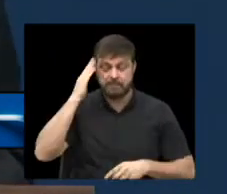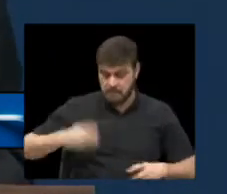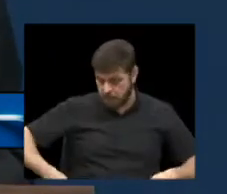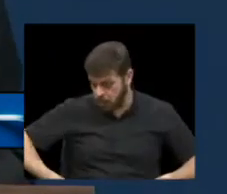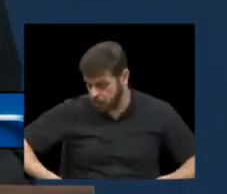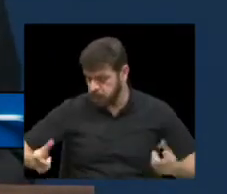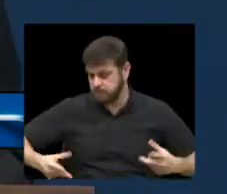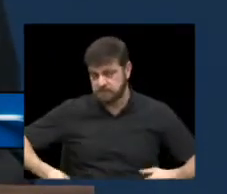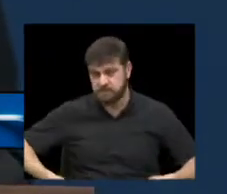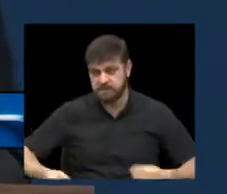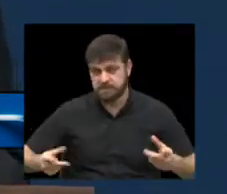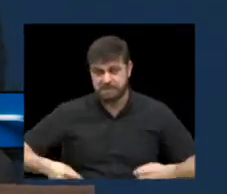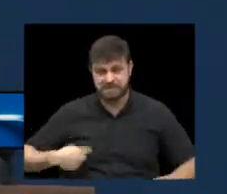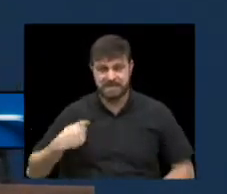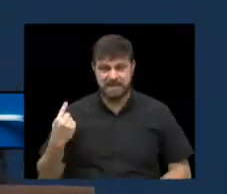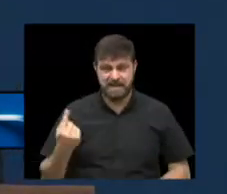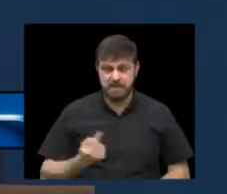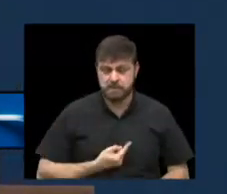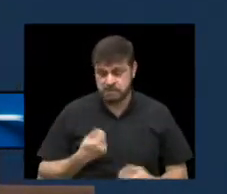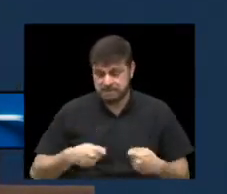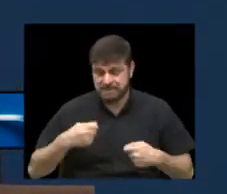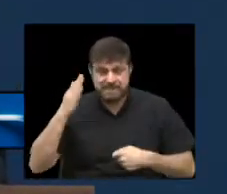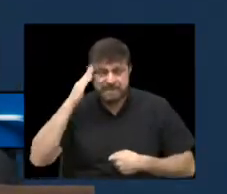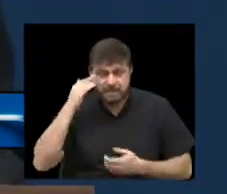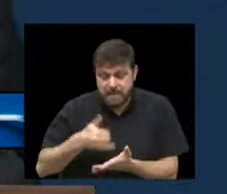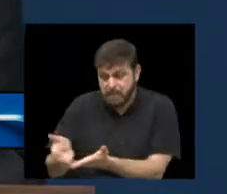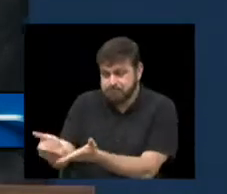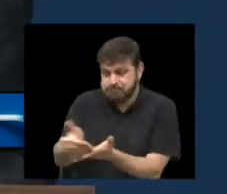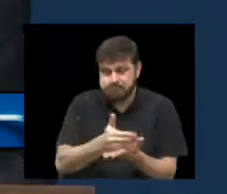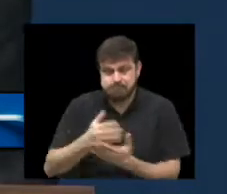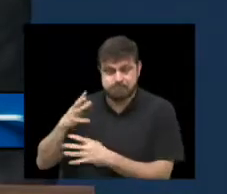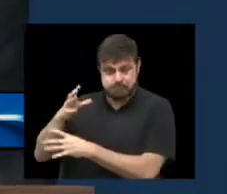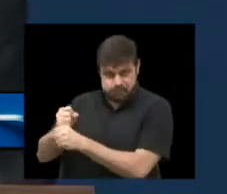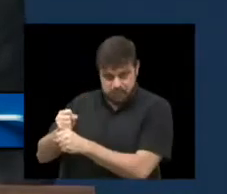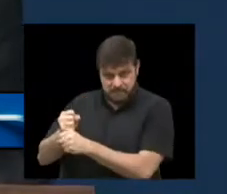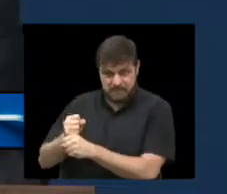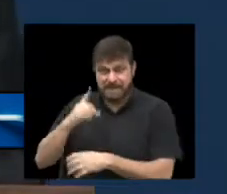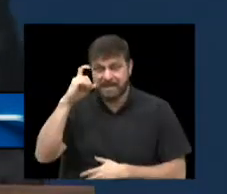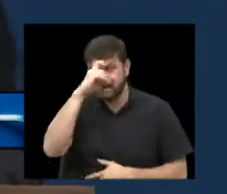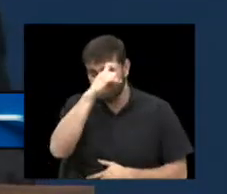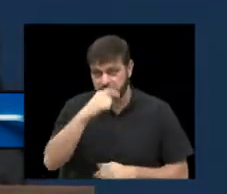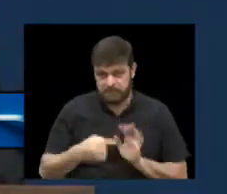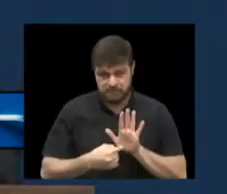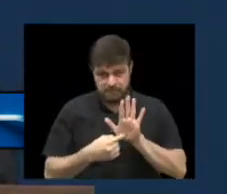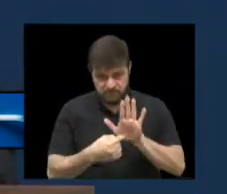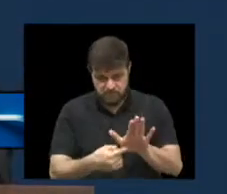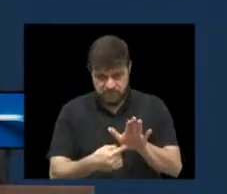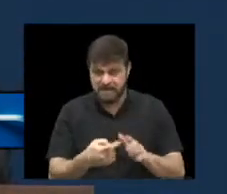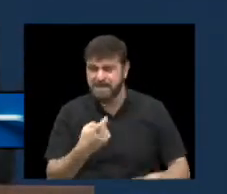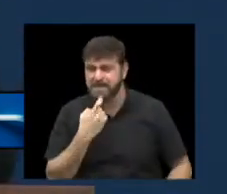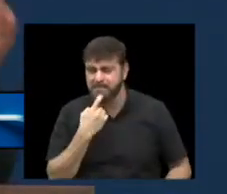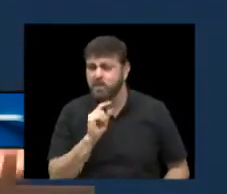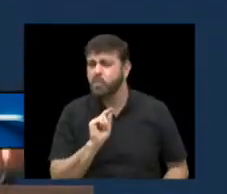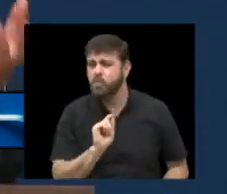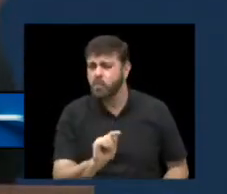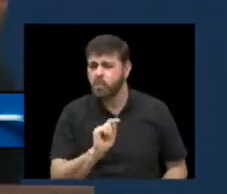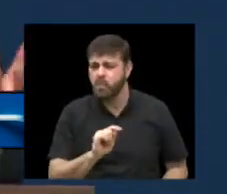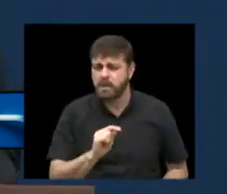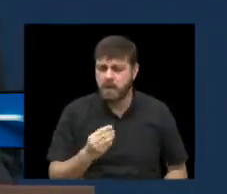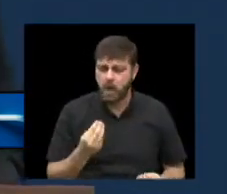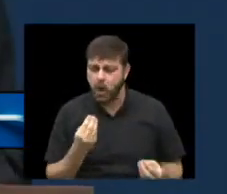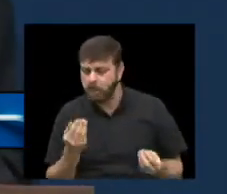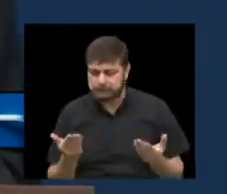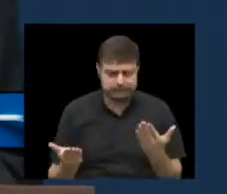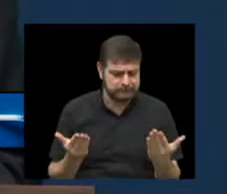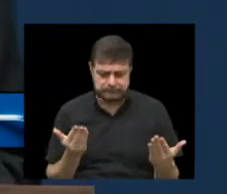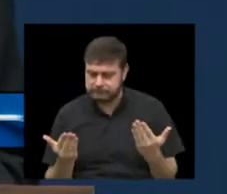tem como teto limite a receita que é projetada. E a dificuldade colocada também para Campinas é qual parâmetro